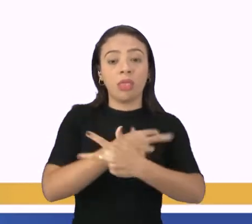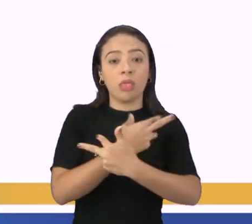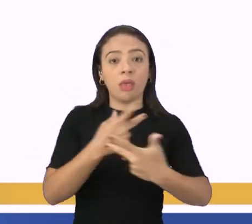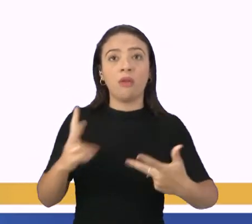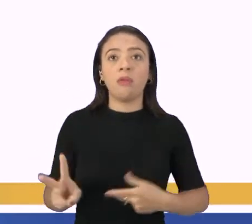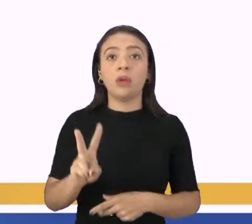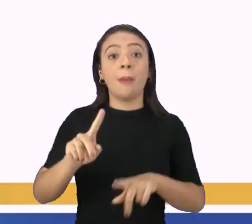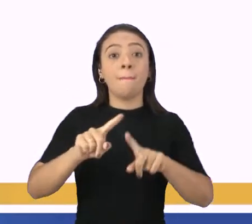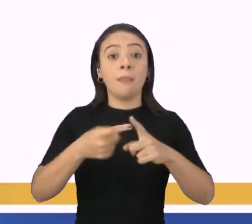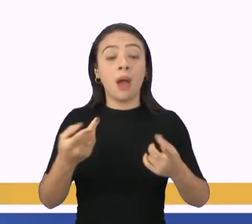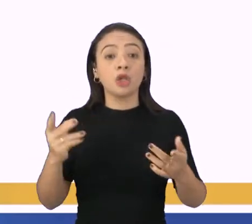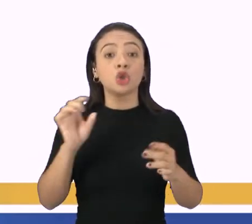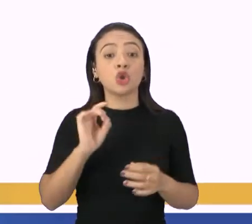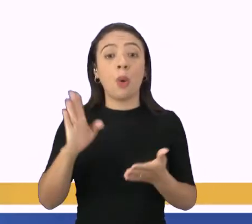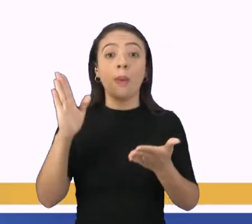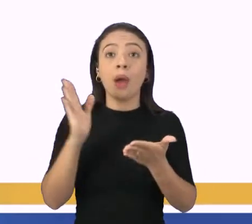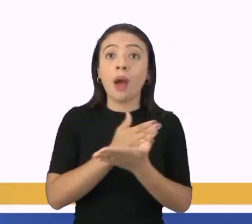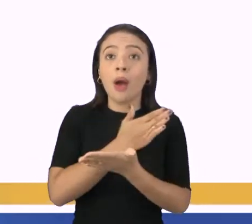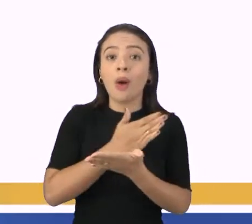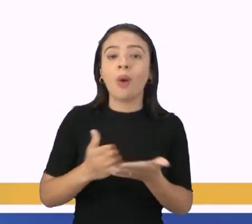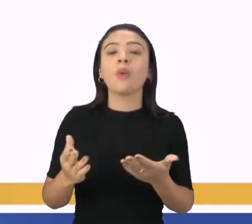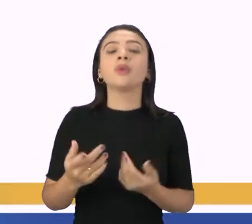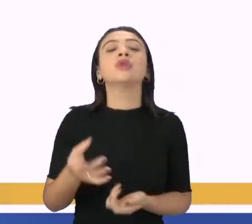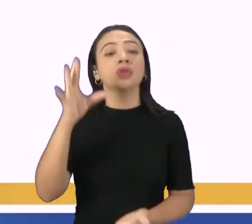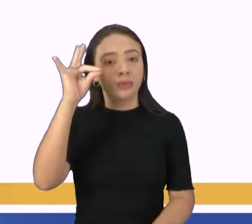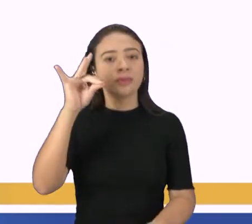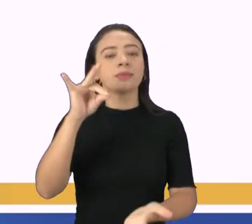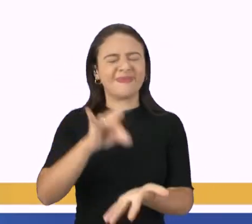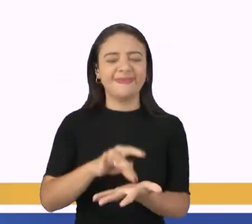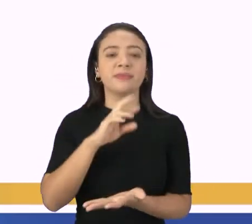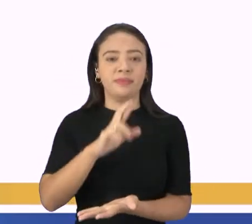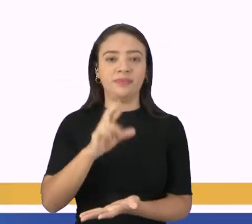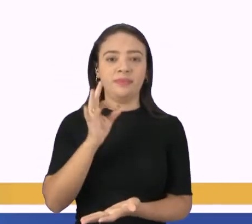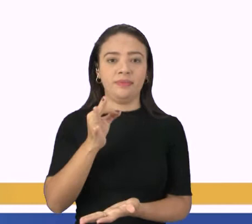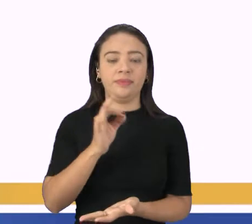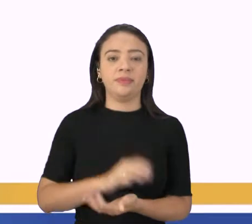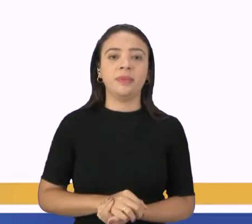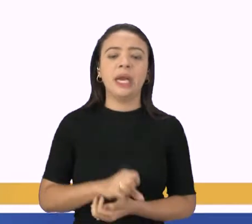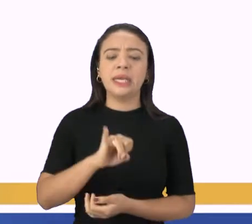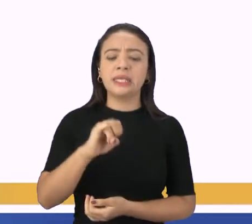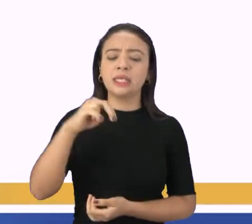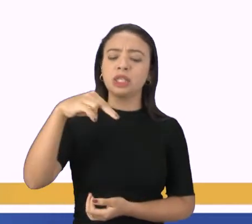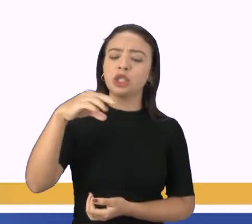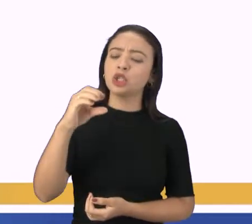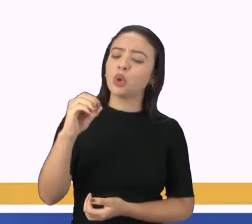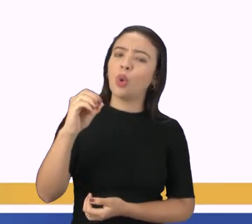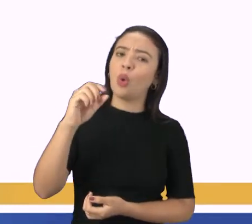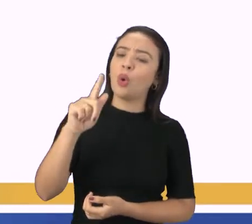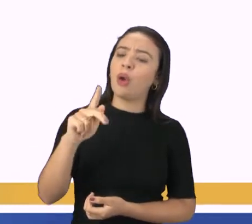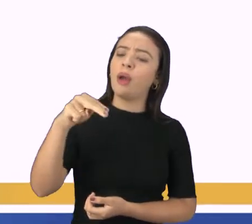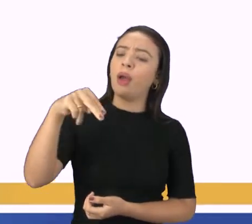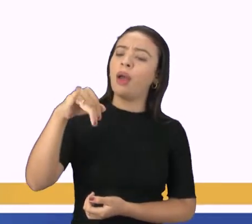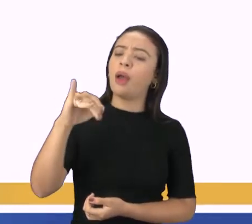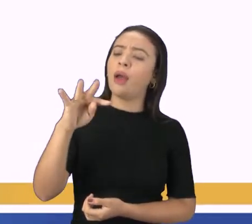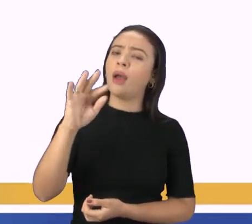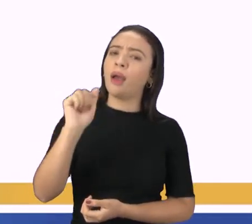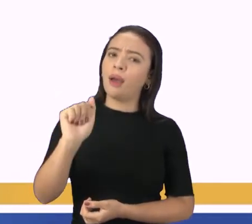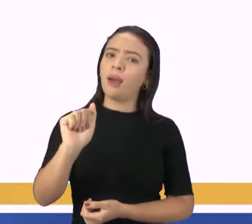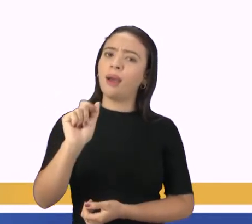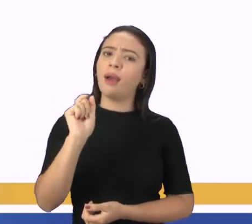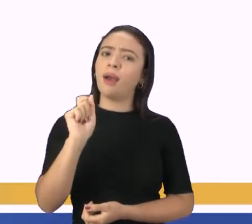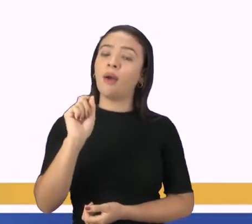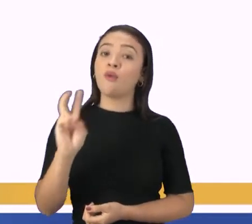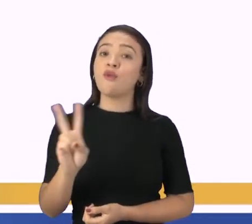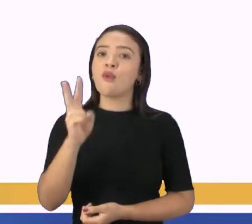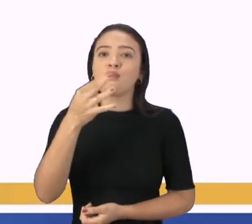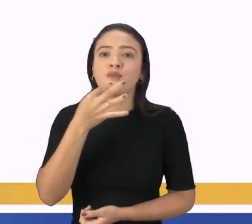alguns desses valores a sentença será verdadeira. Então, essa incógnita, quando eu falo incógnita de uma equação, essa incógnita